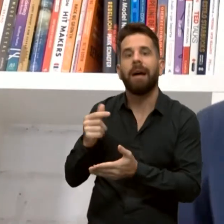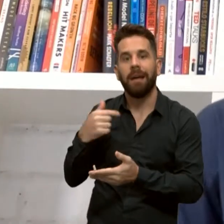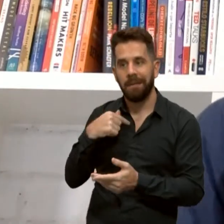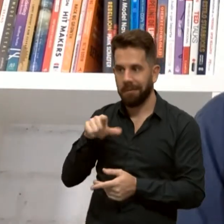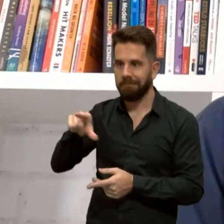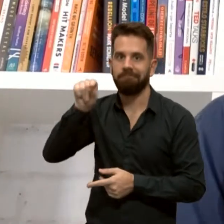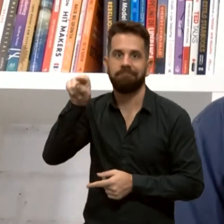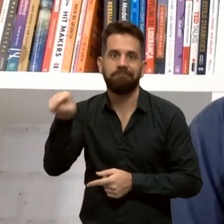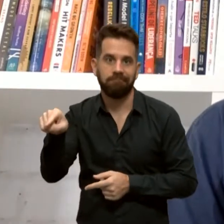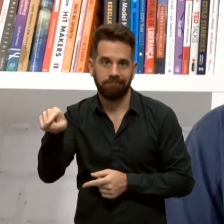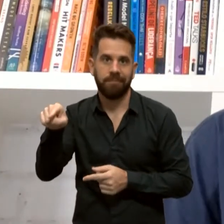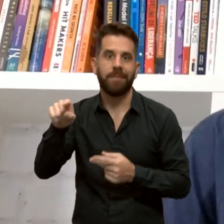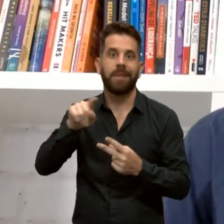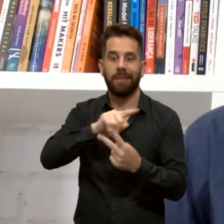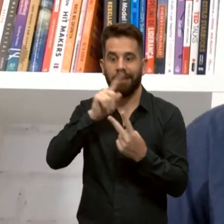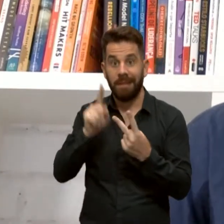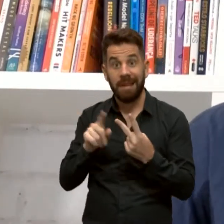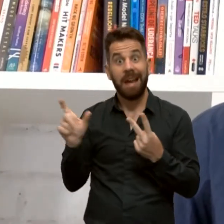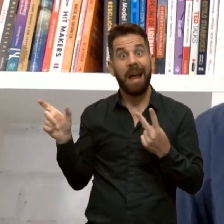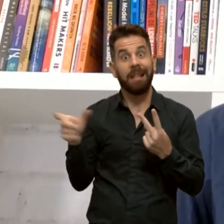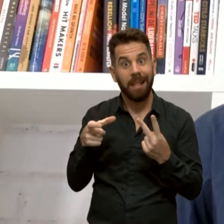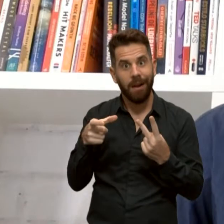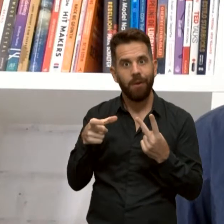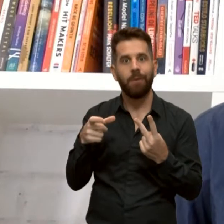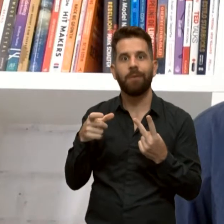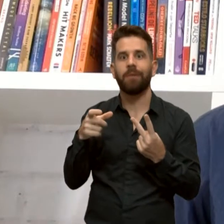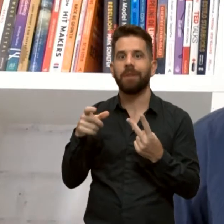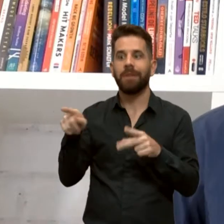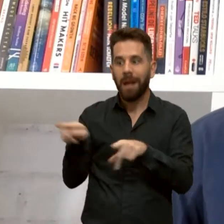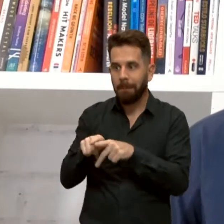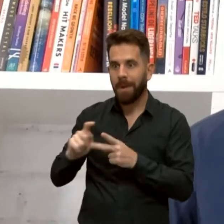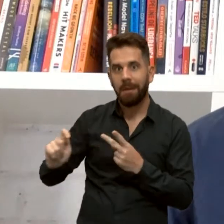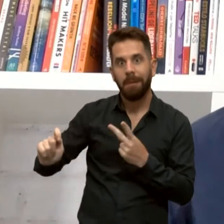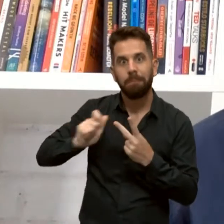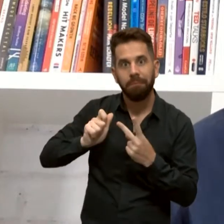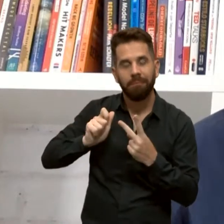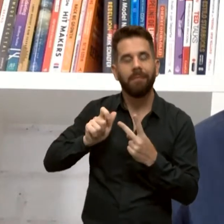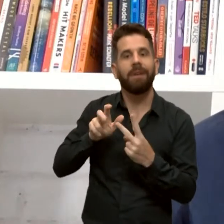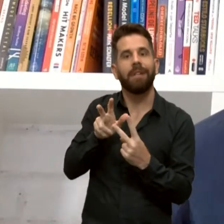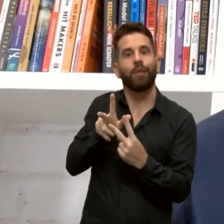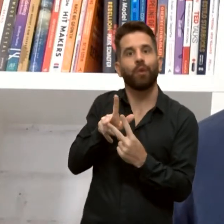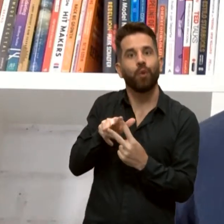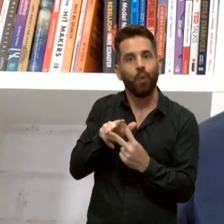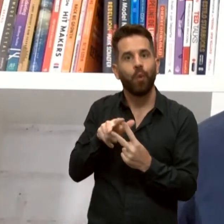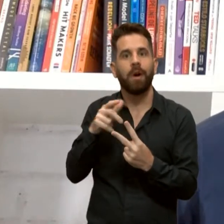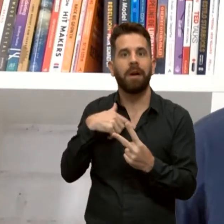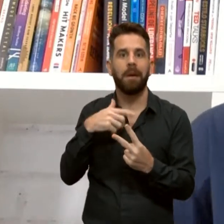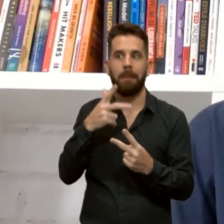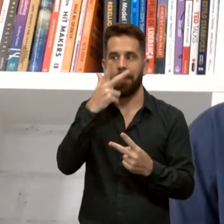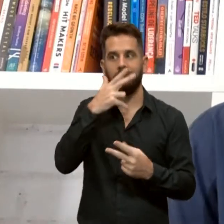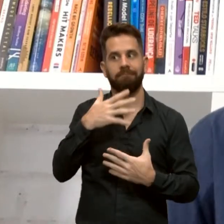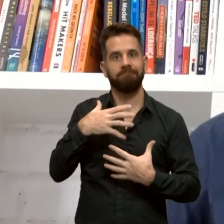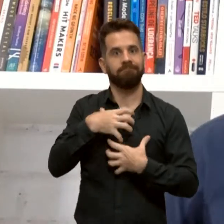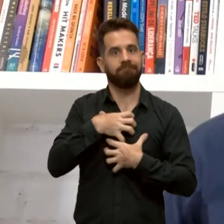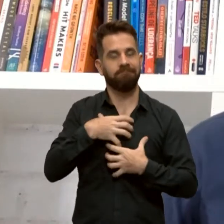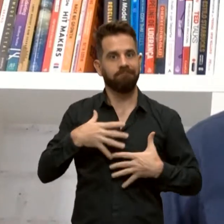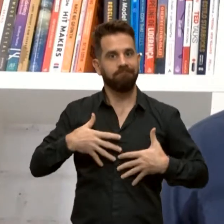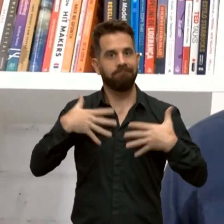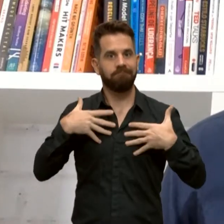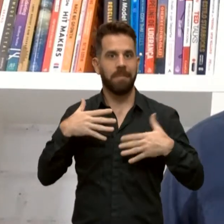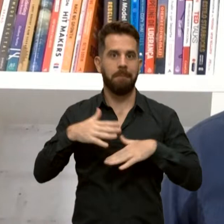está ganhando duas vezes. Então, isso vai fazer que ele fique mais feliz e, às vezes, até consiga,